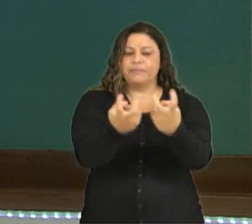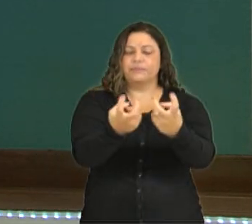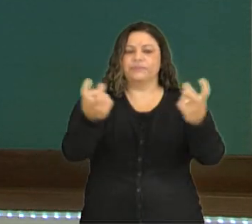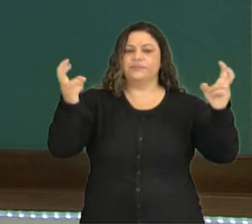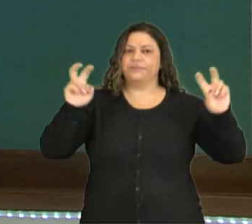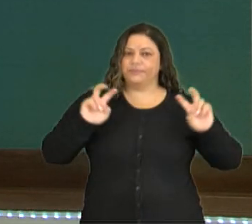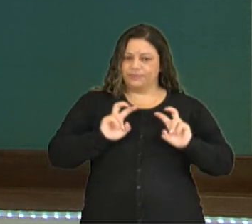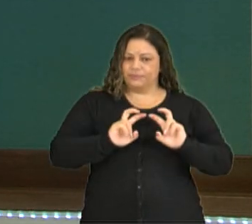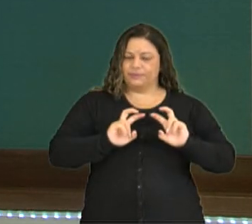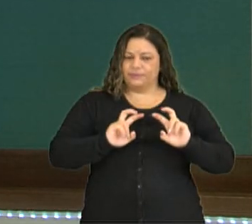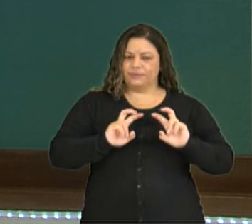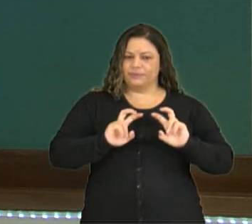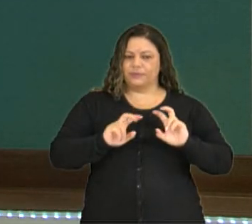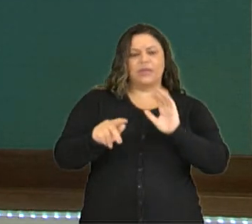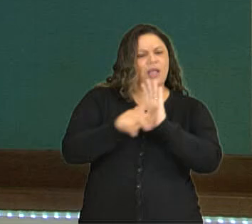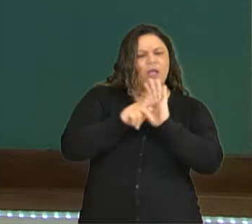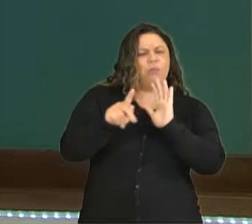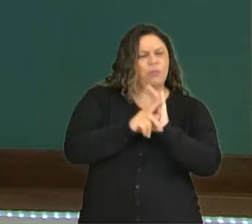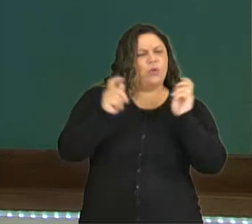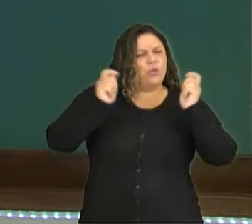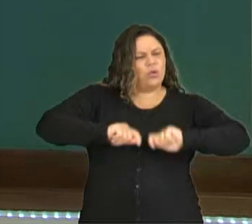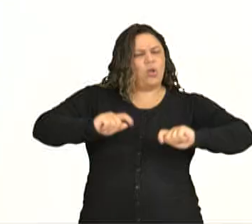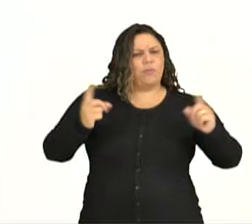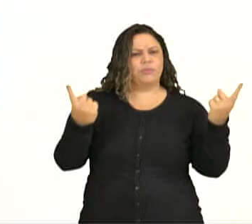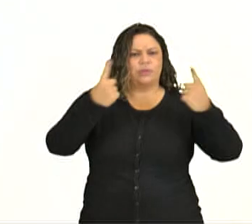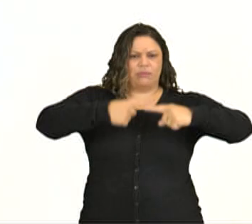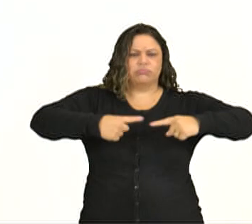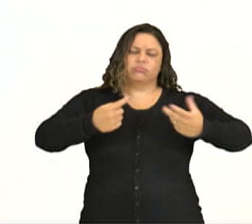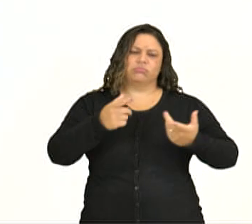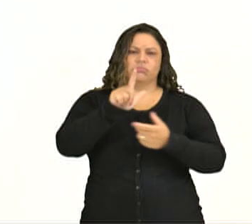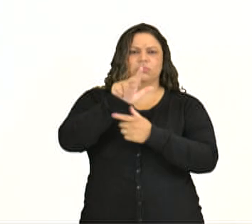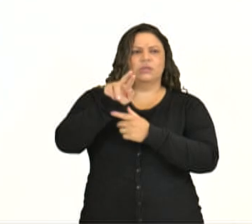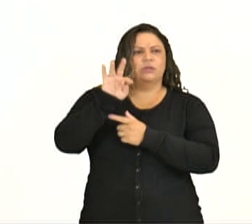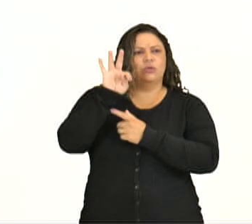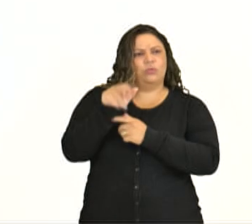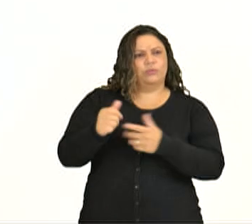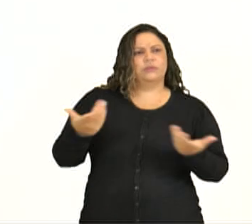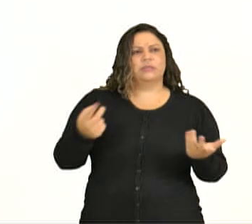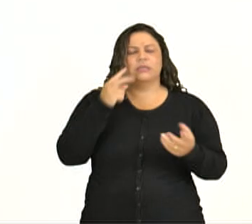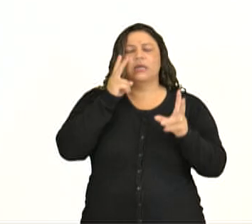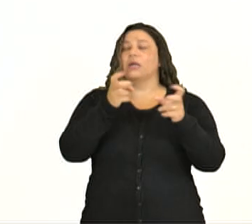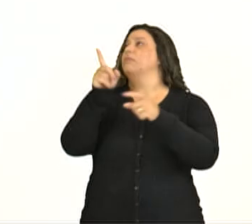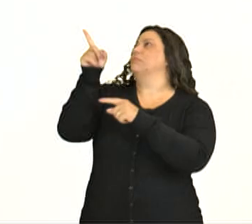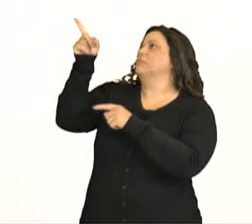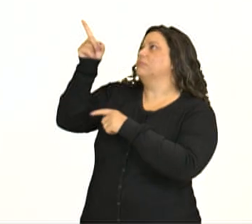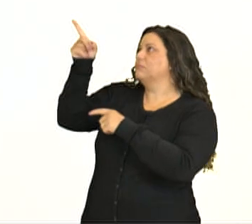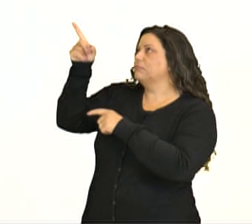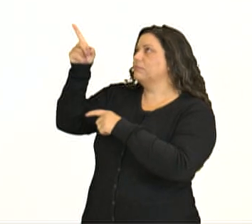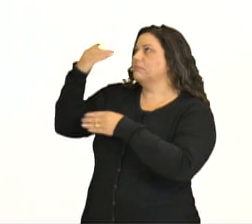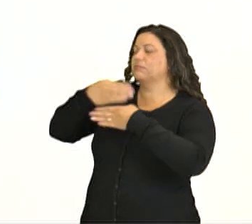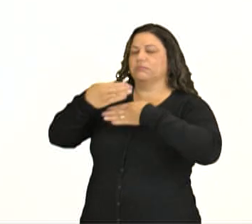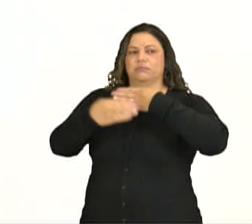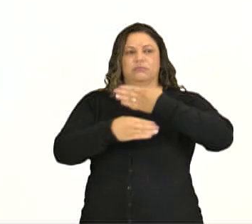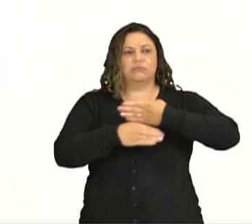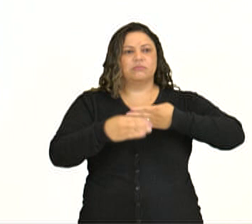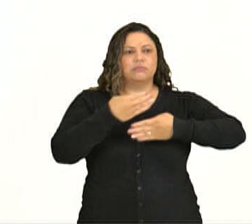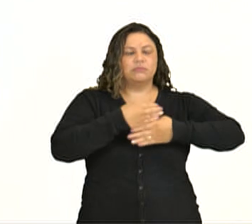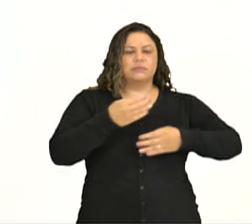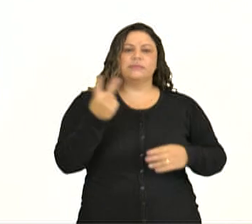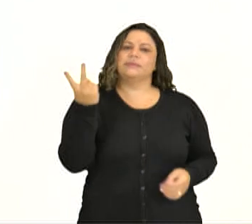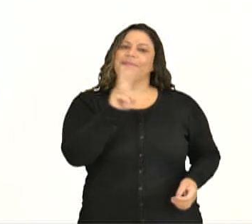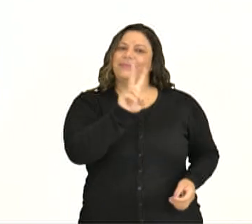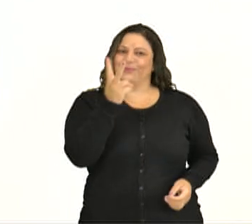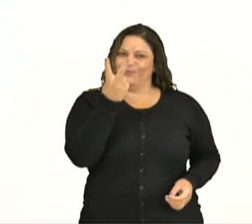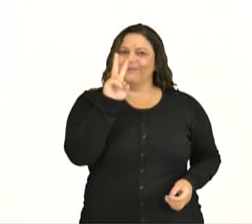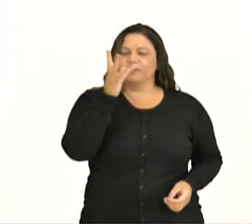parte da luta. Então, aqui é uma imagem de uma roda com os instrumentos, sempre duas pessoas